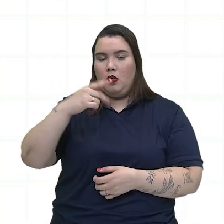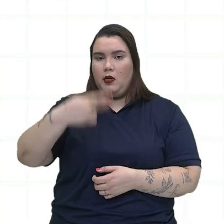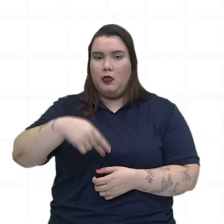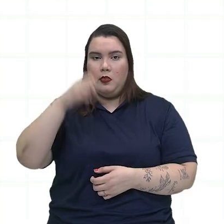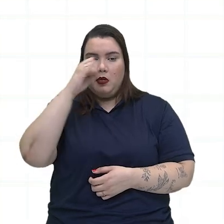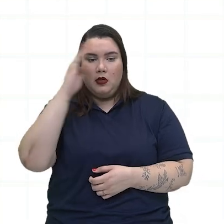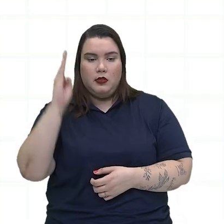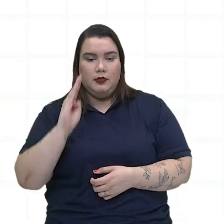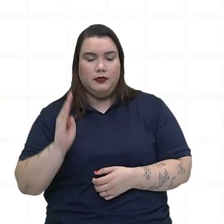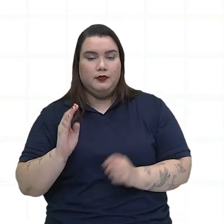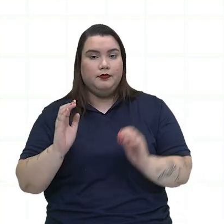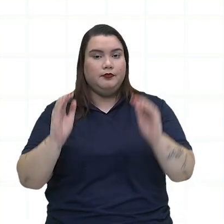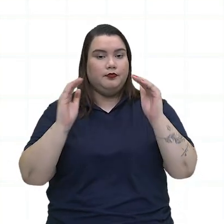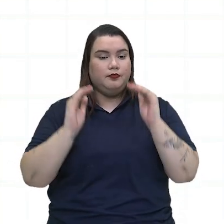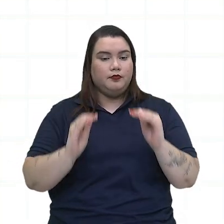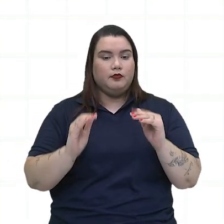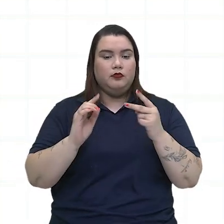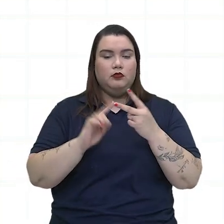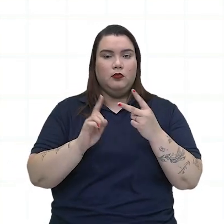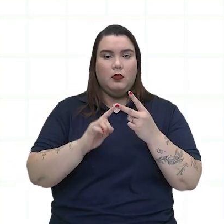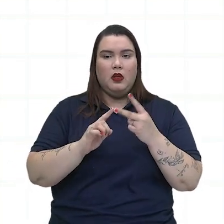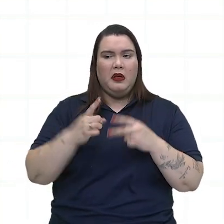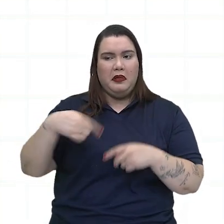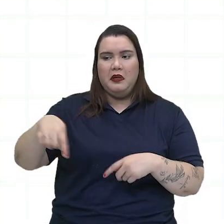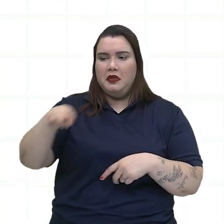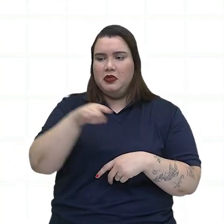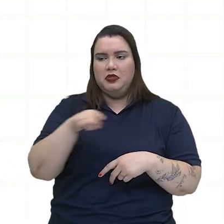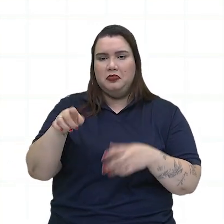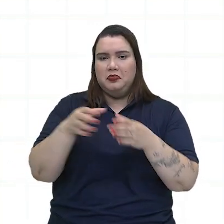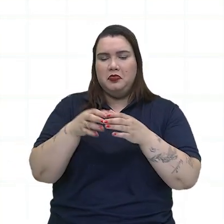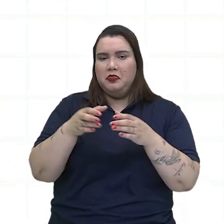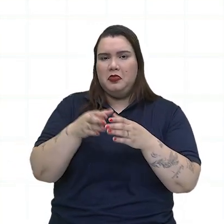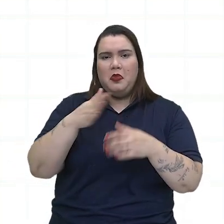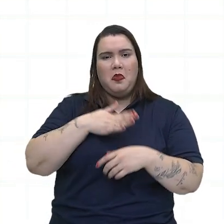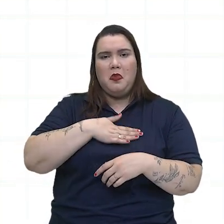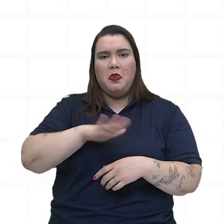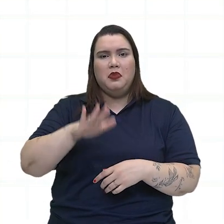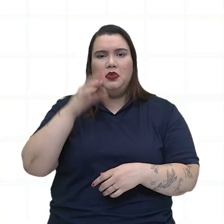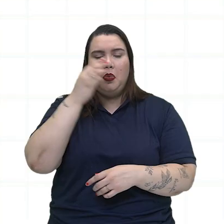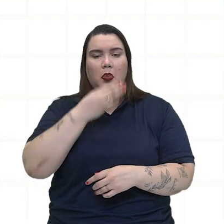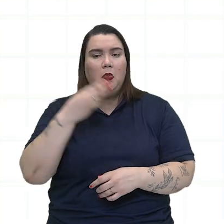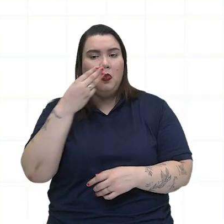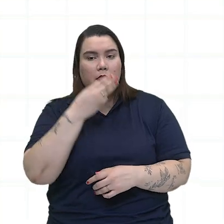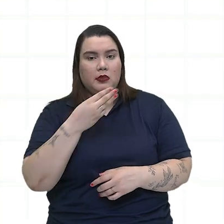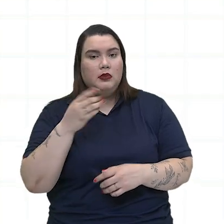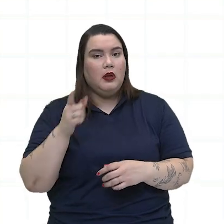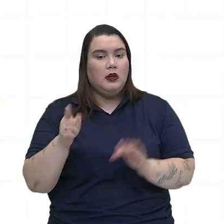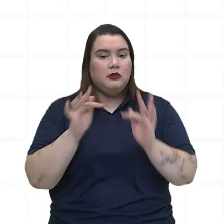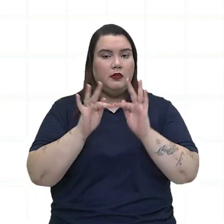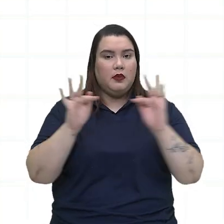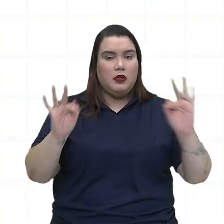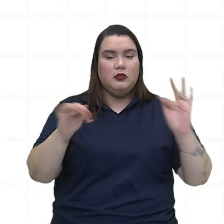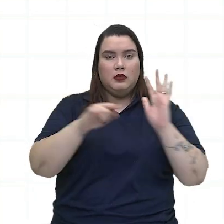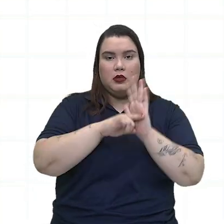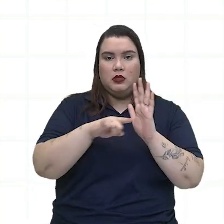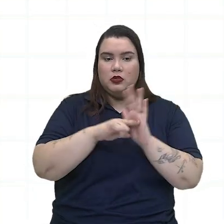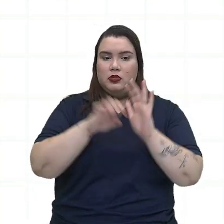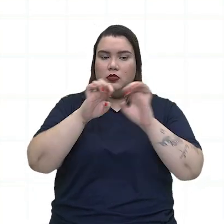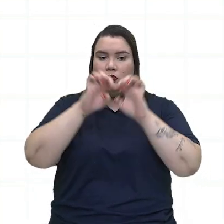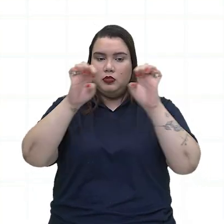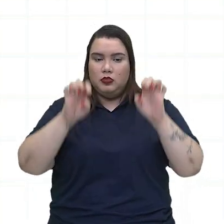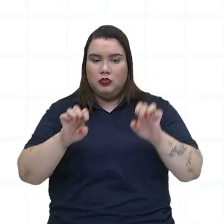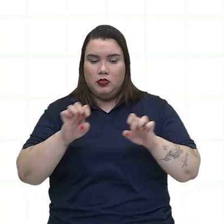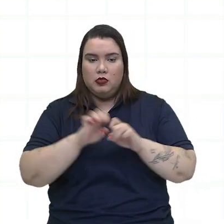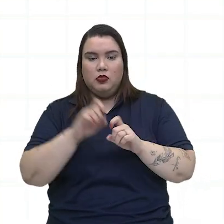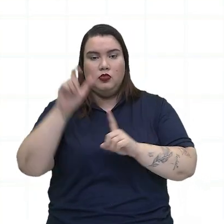love candy. Eles não amam doce, né? Então, na frase negativa vai ser essa estrutura aqui, ó. O